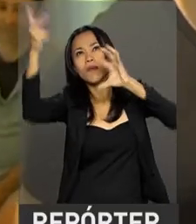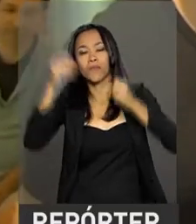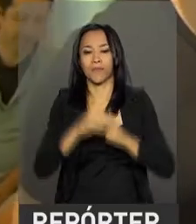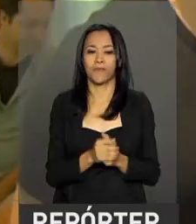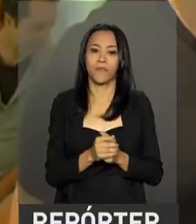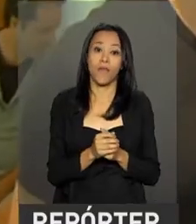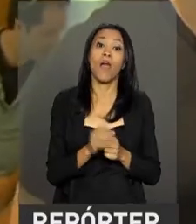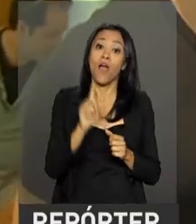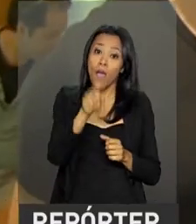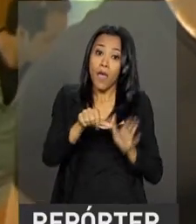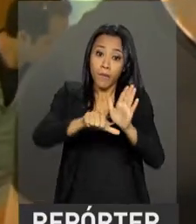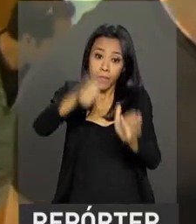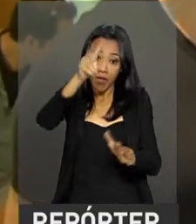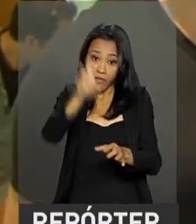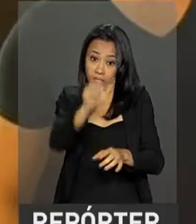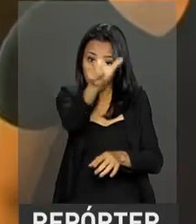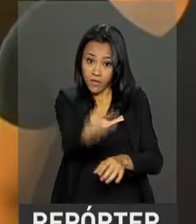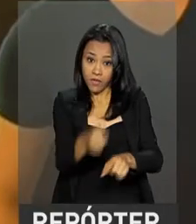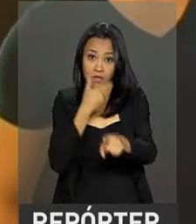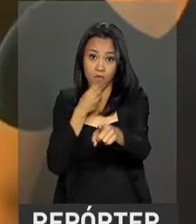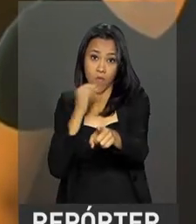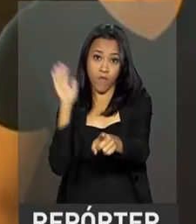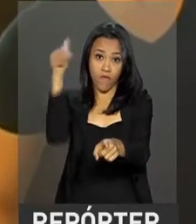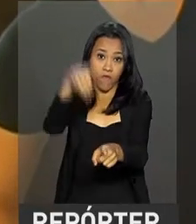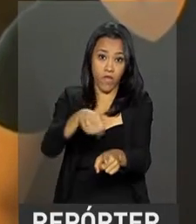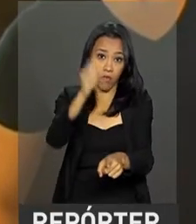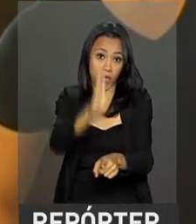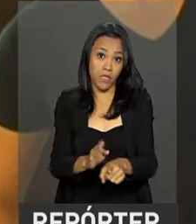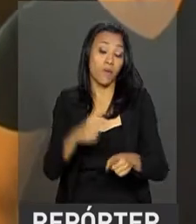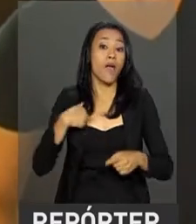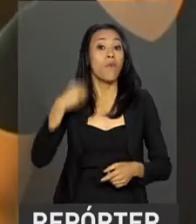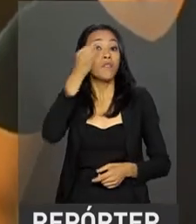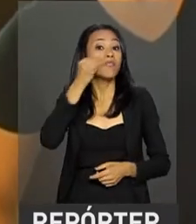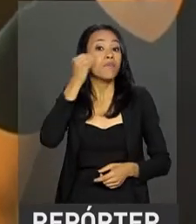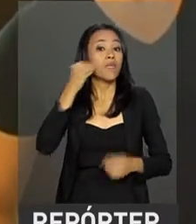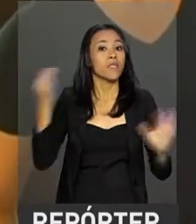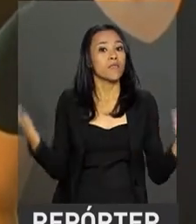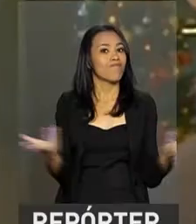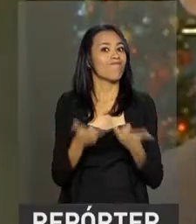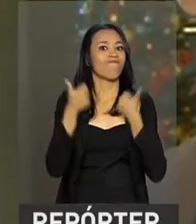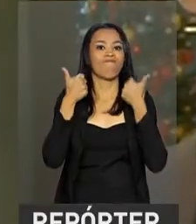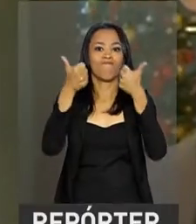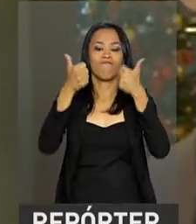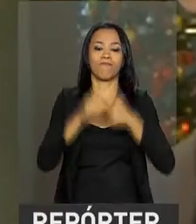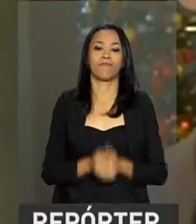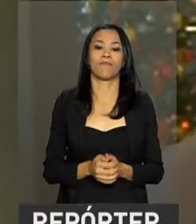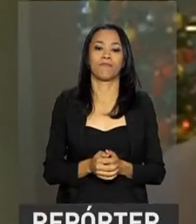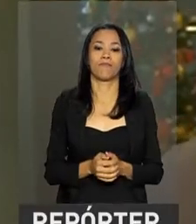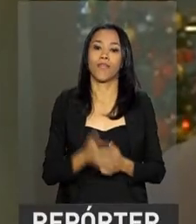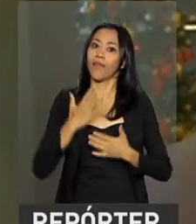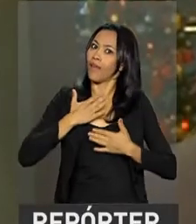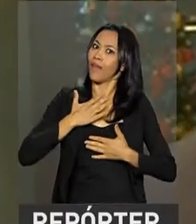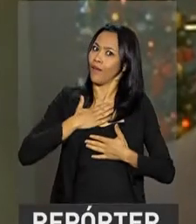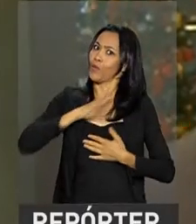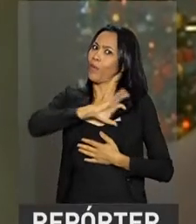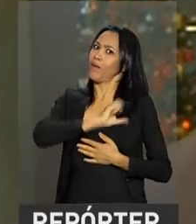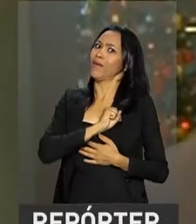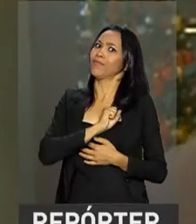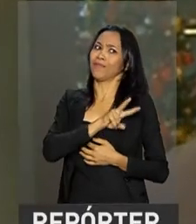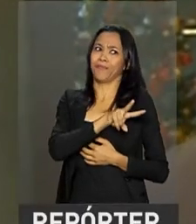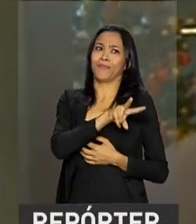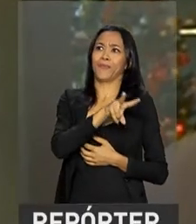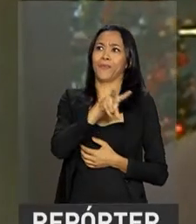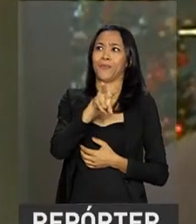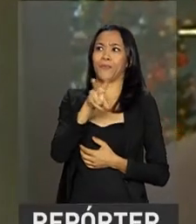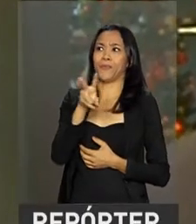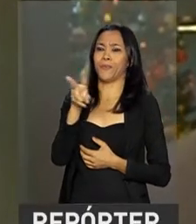a primeira vez que Mike vem para o Brasil e diz que está sendo uma experiência fantástica. Por enquanto eu estou amando. É fantástico,